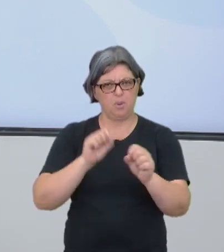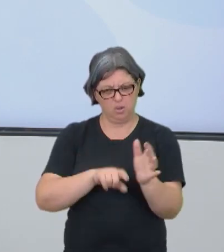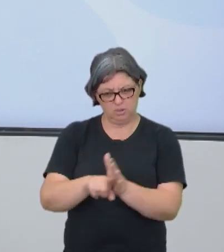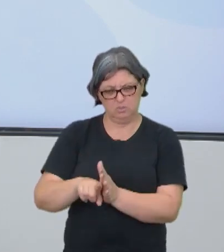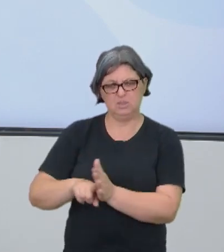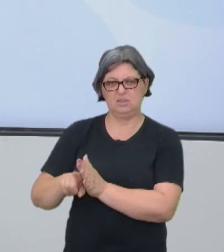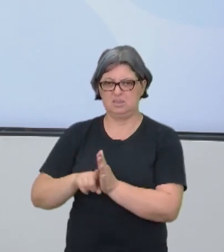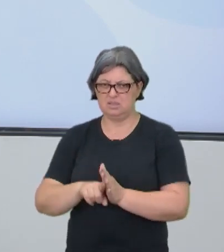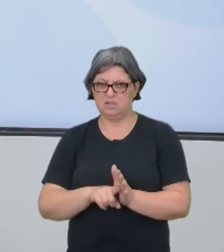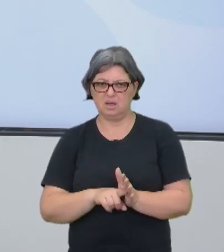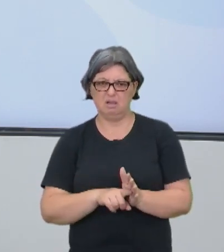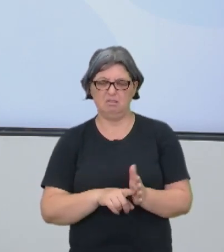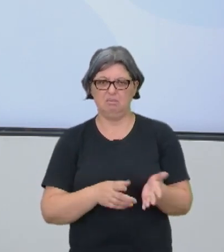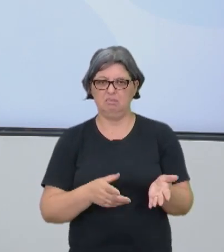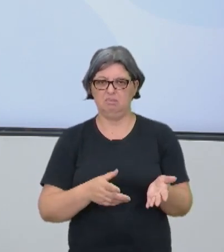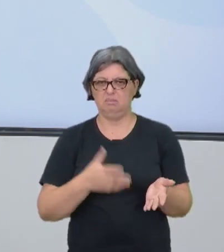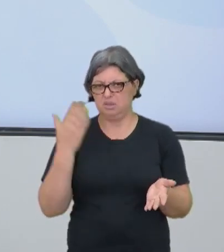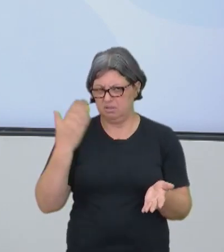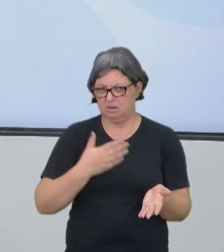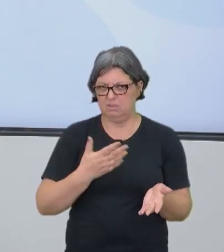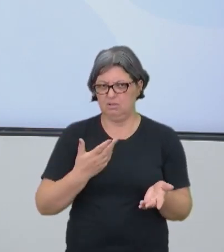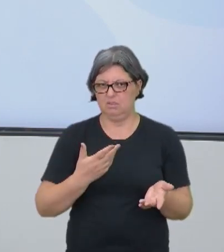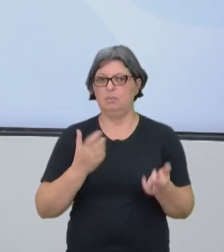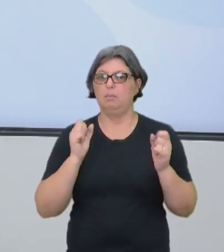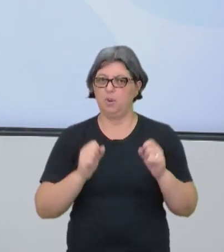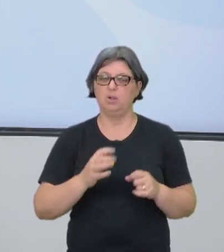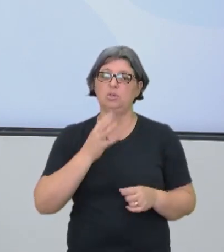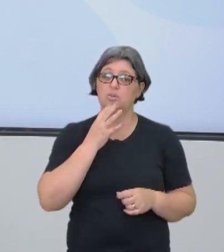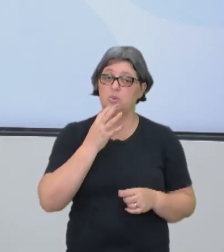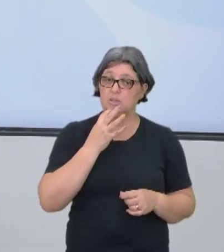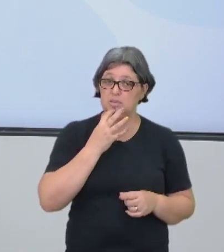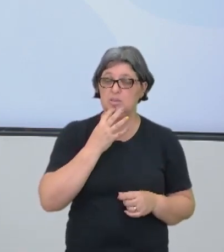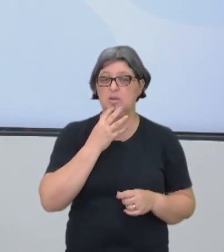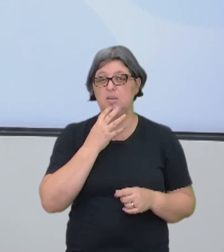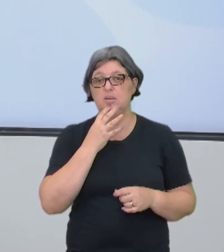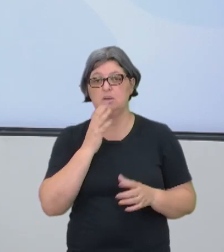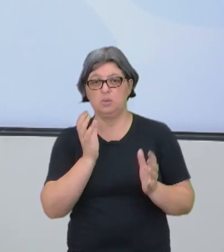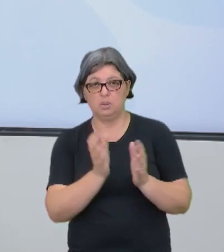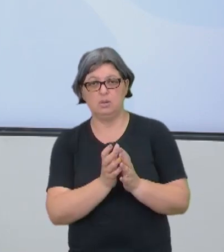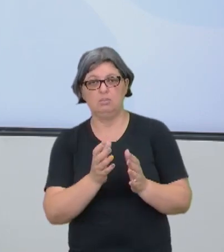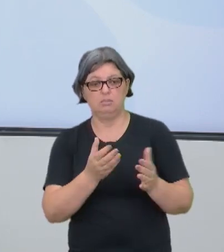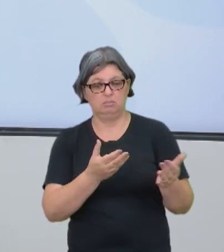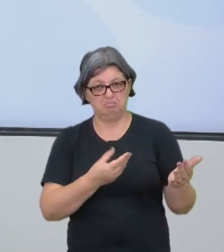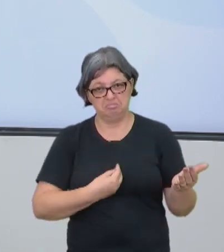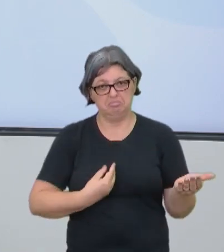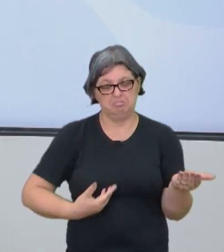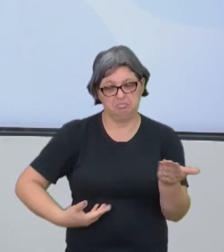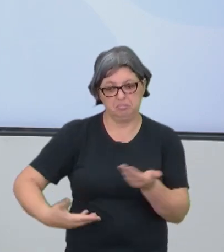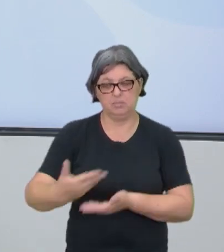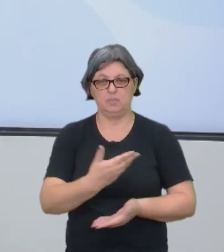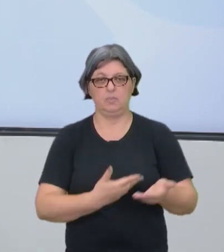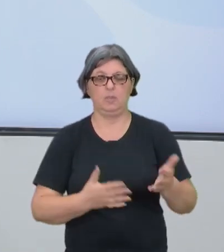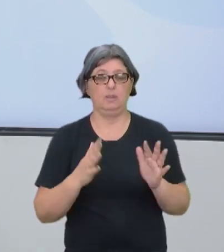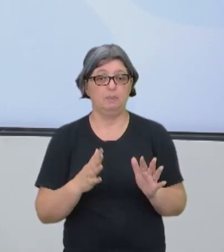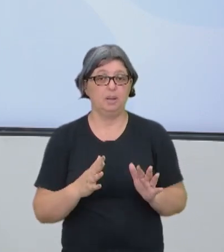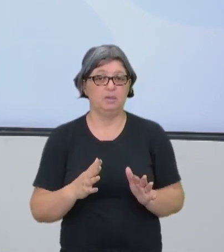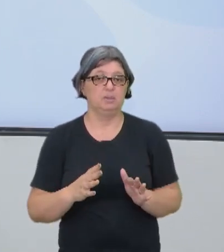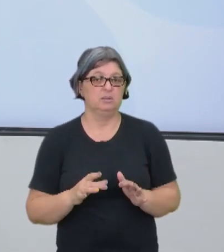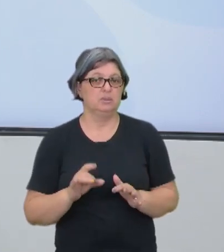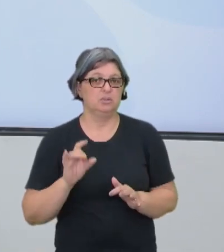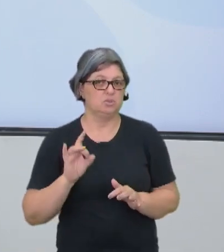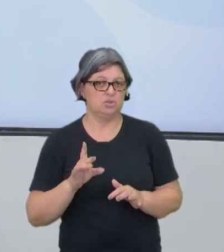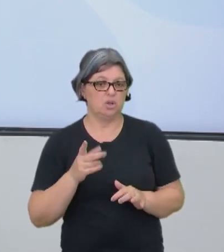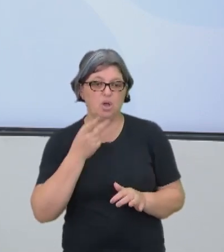caso, não indicado, mas eu posso conhecer sobre essa etnia, viver com eles, conviver, mas muito mais do que